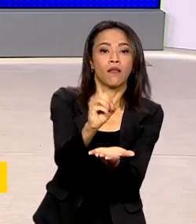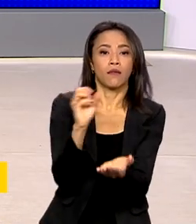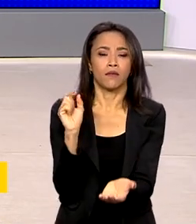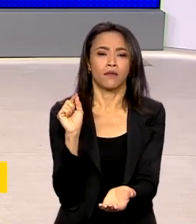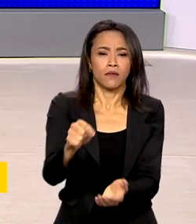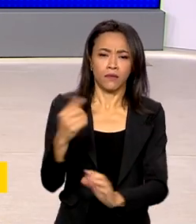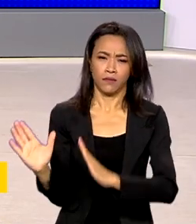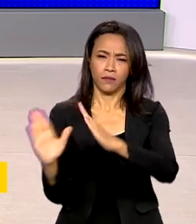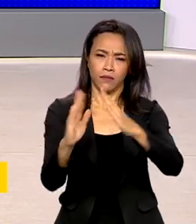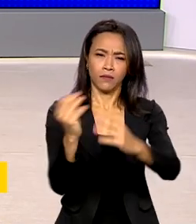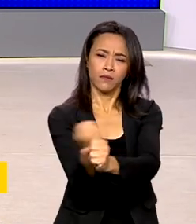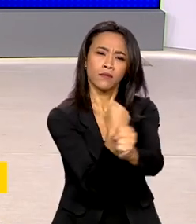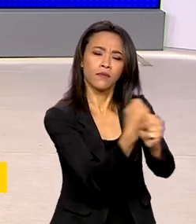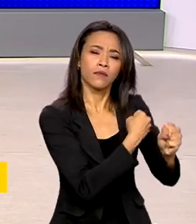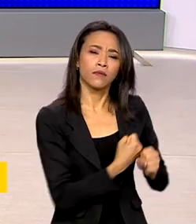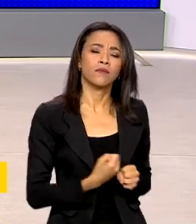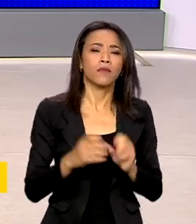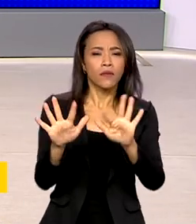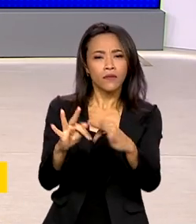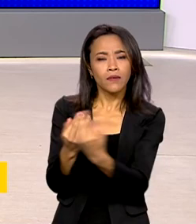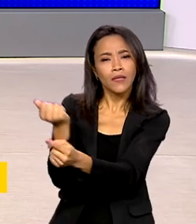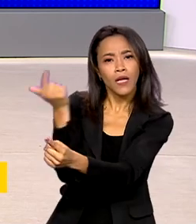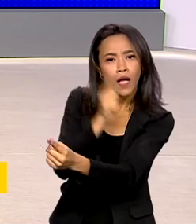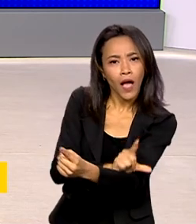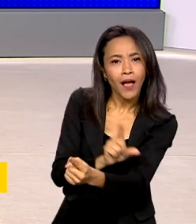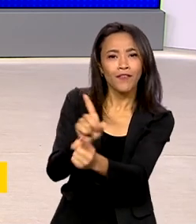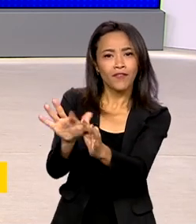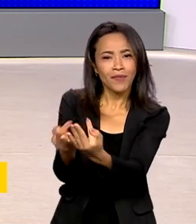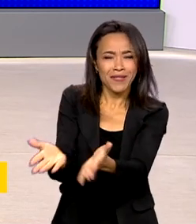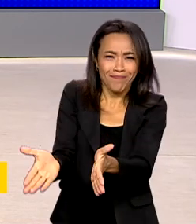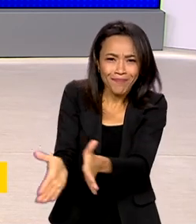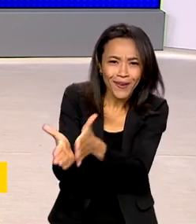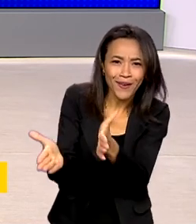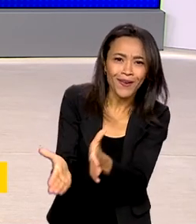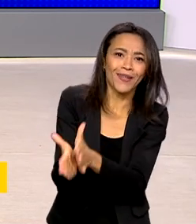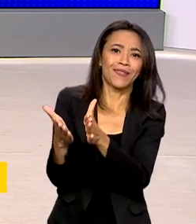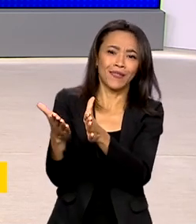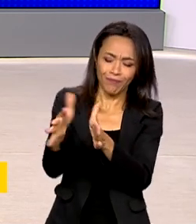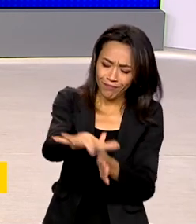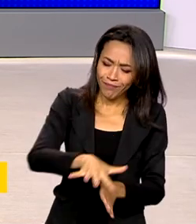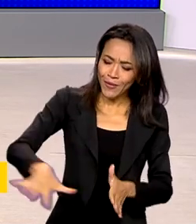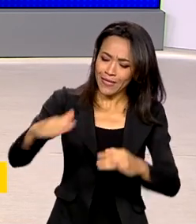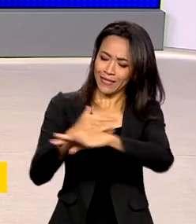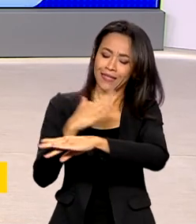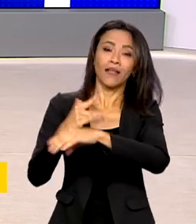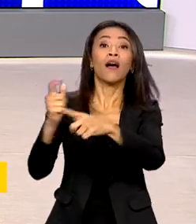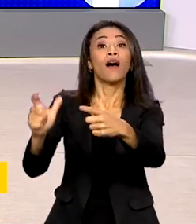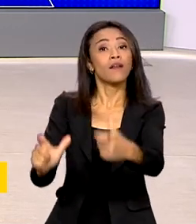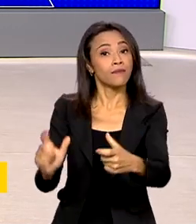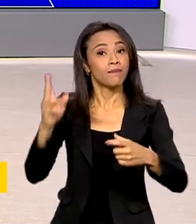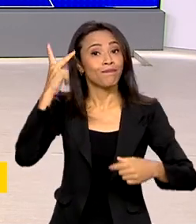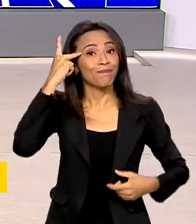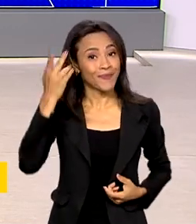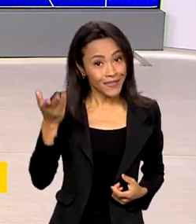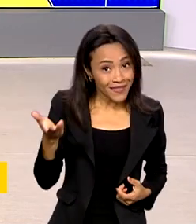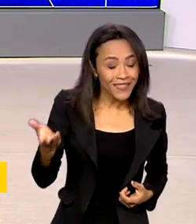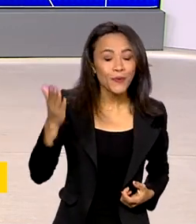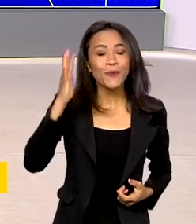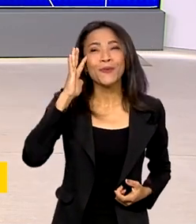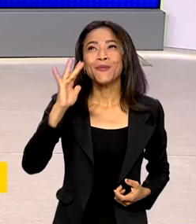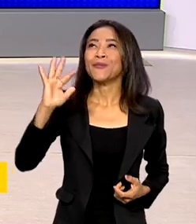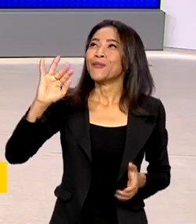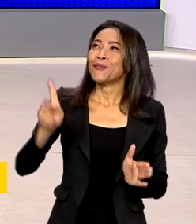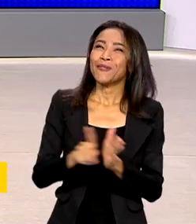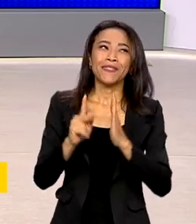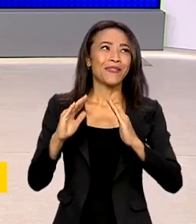entre os beneficiários estão famílias de baixa renda de São Vicente em São Paulo que realizaram sonho